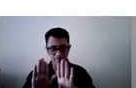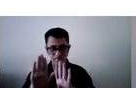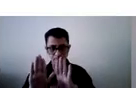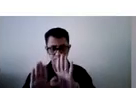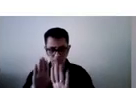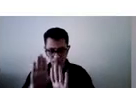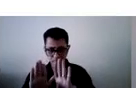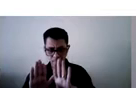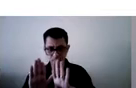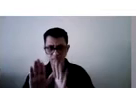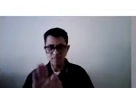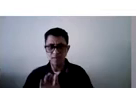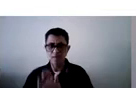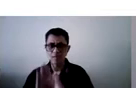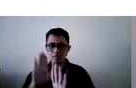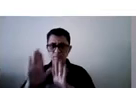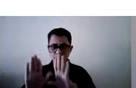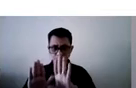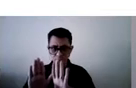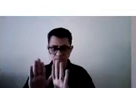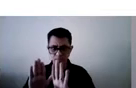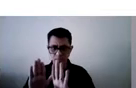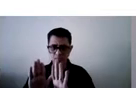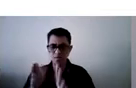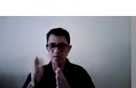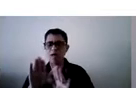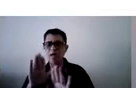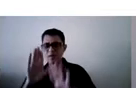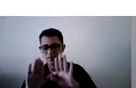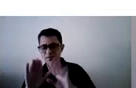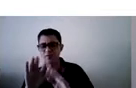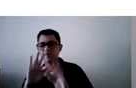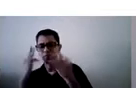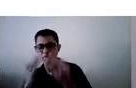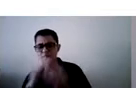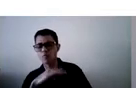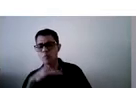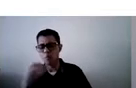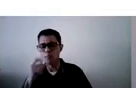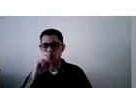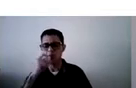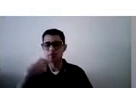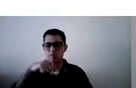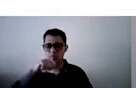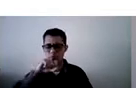alunos. Muitos perderam família, perderam pai, mãe.